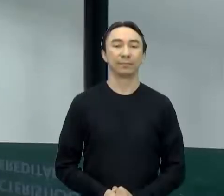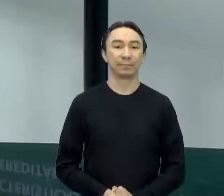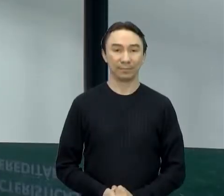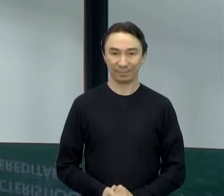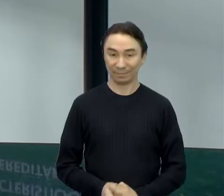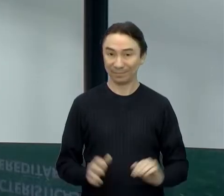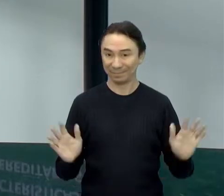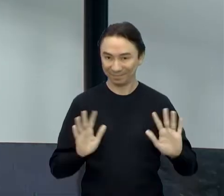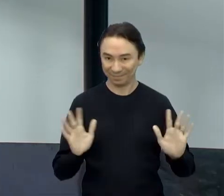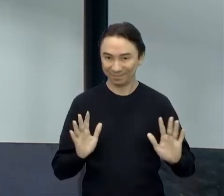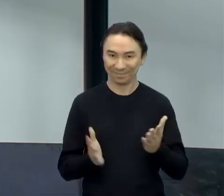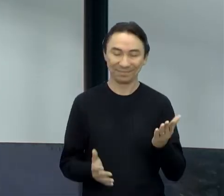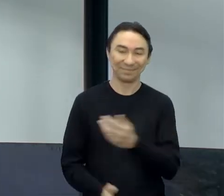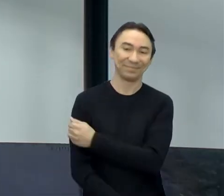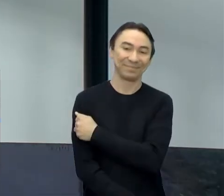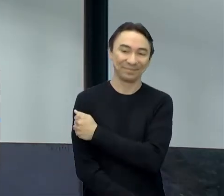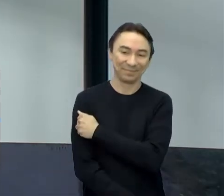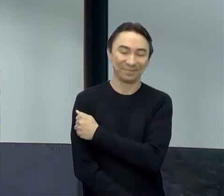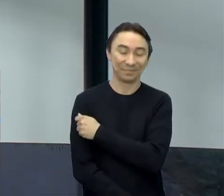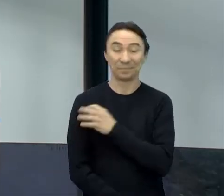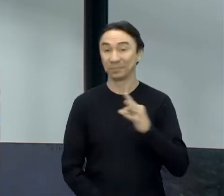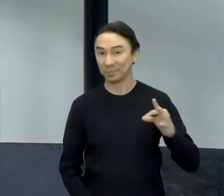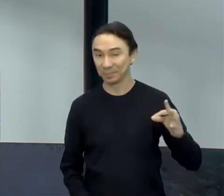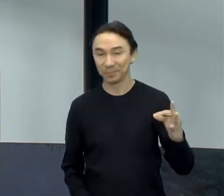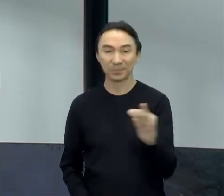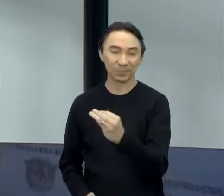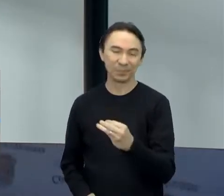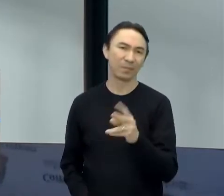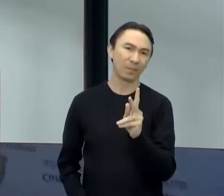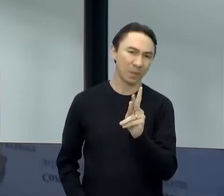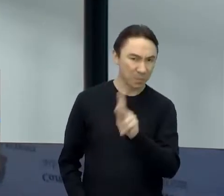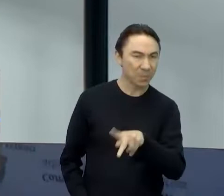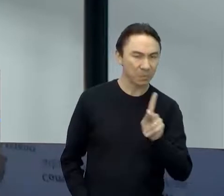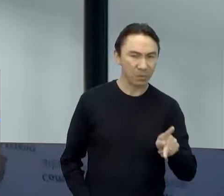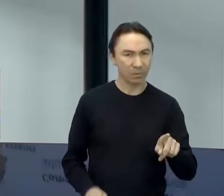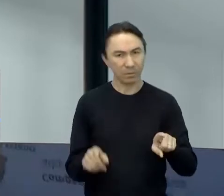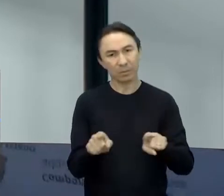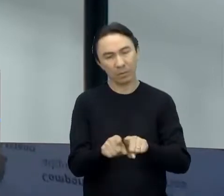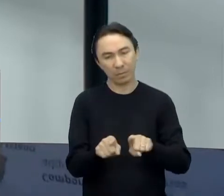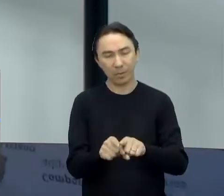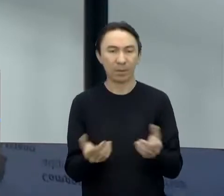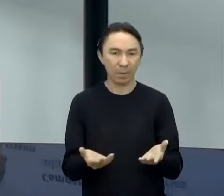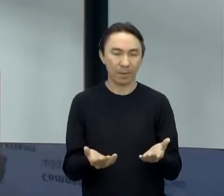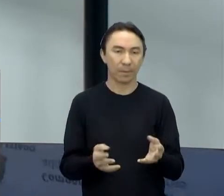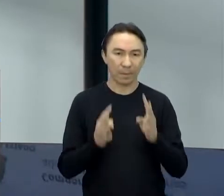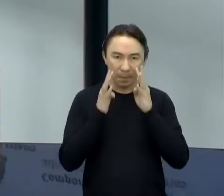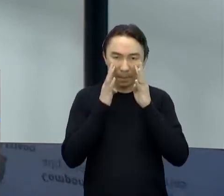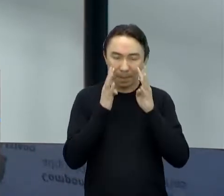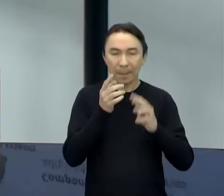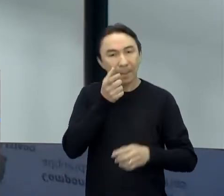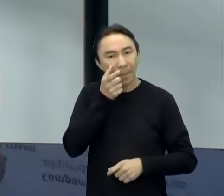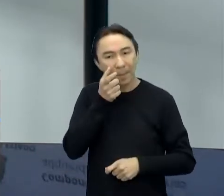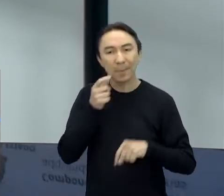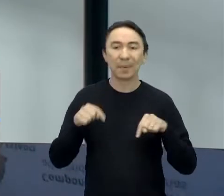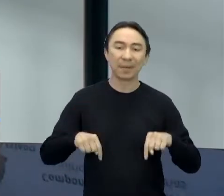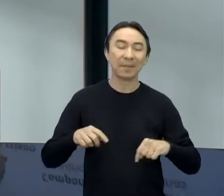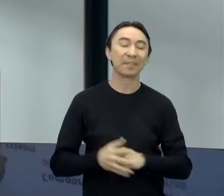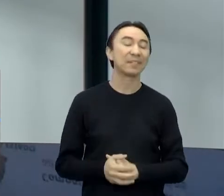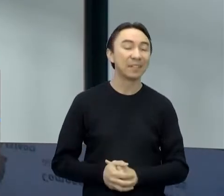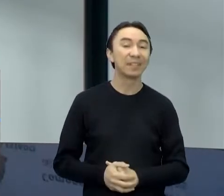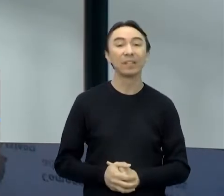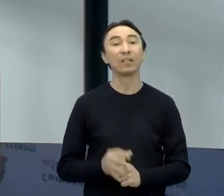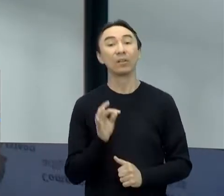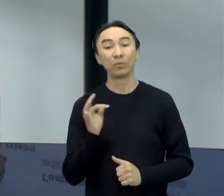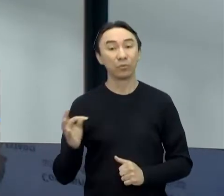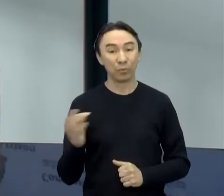Olá, alunos! Olá, estudantes, professores também que possam estar nos acompanhando. Sejam todos muito bem-vindos